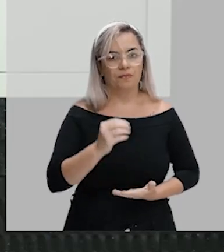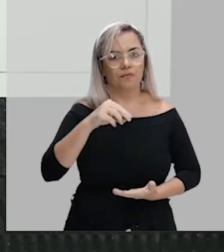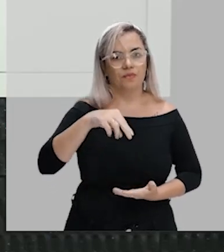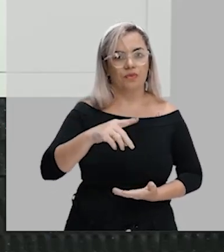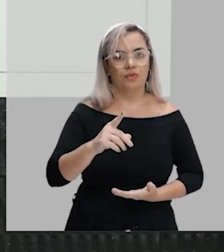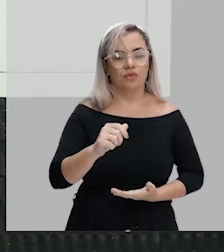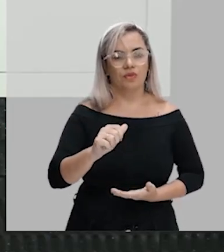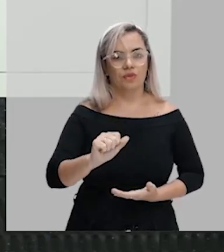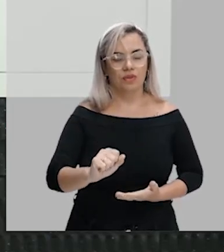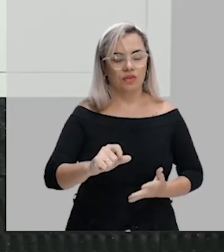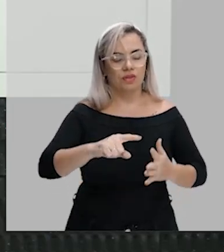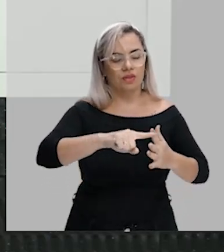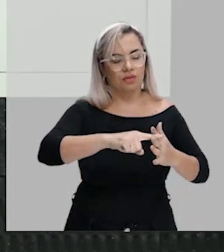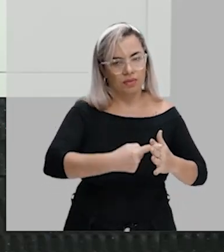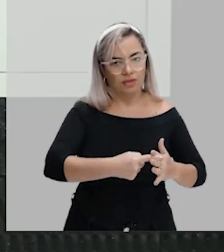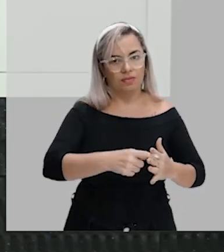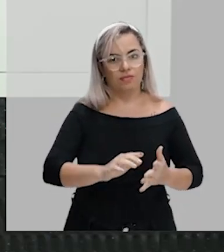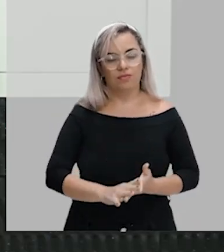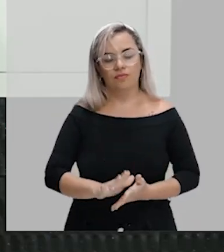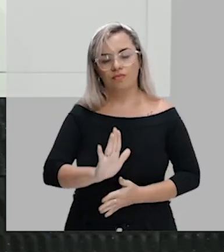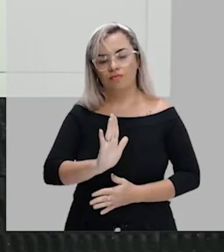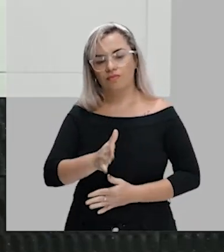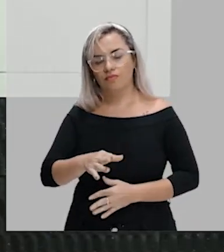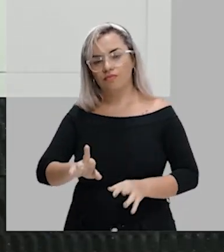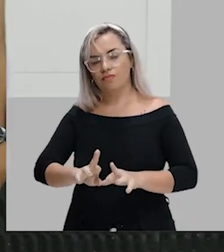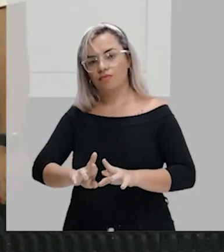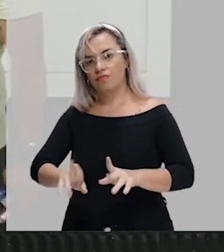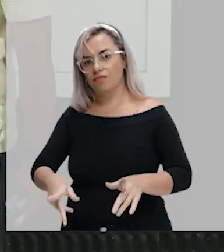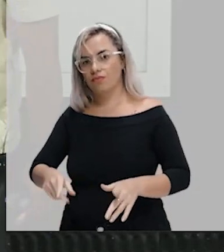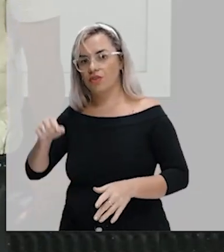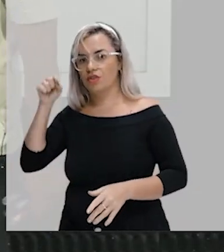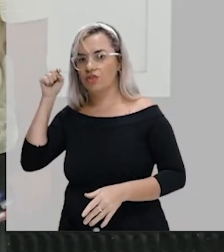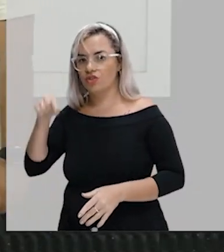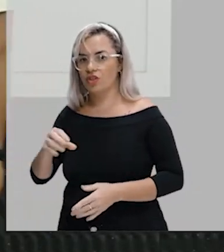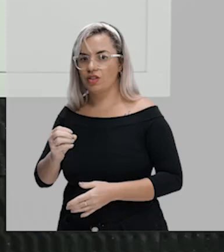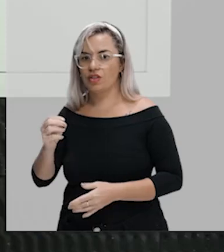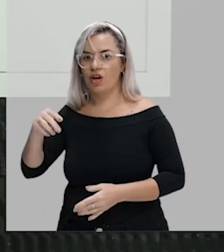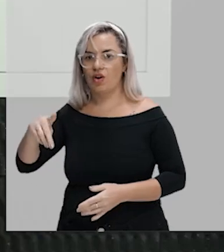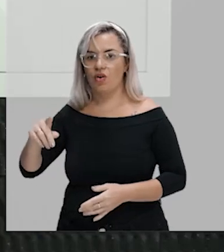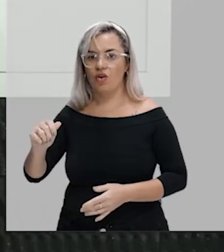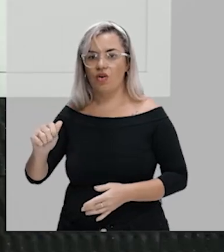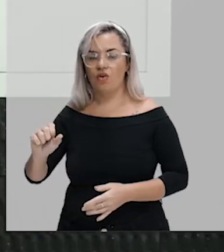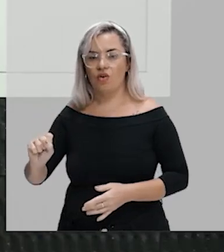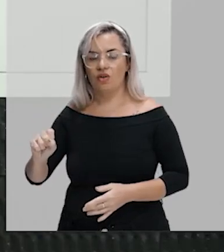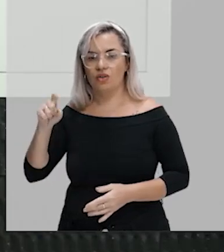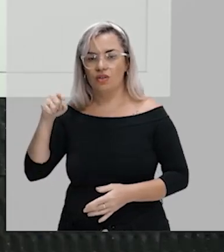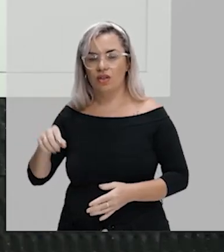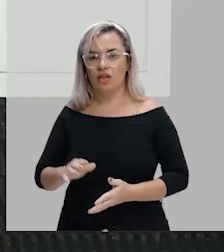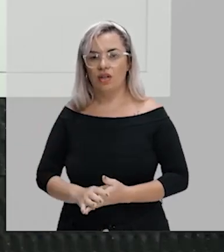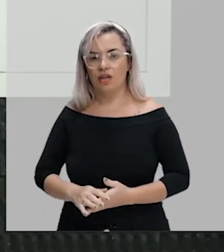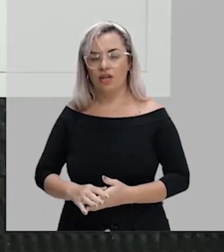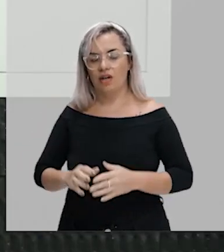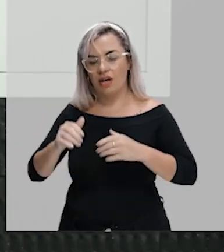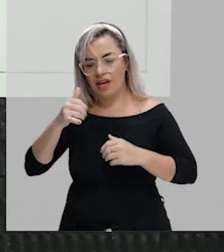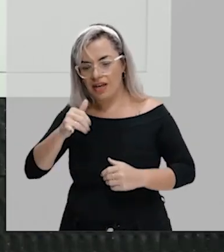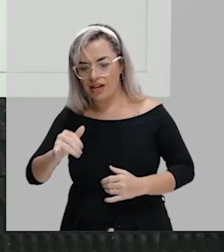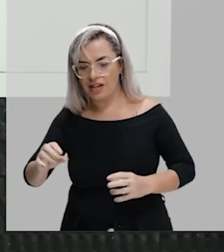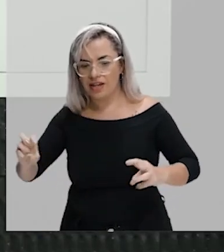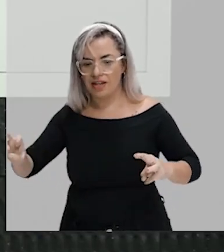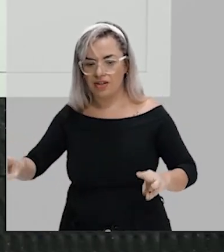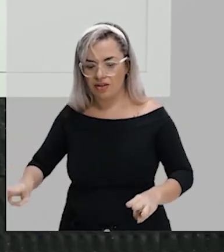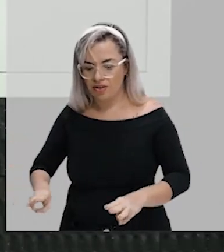que nós chamamos de onda mecânica. Já a onda eletromagnética, ela vai se diferenciar da mecânica porque